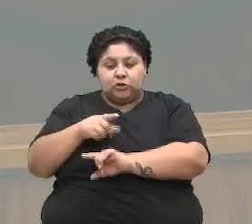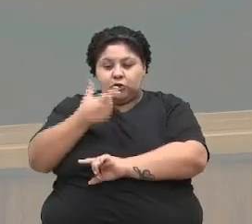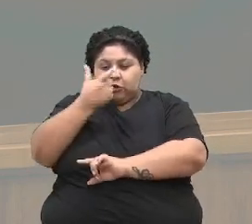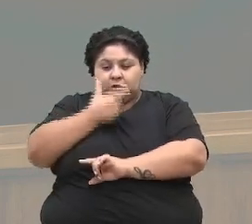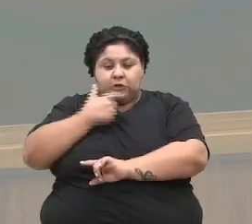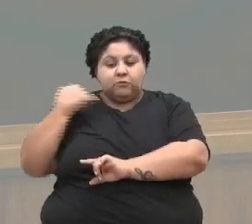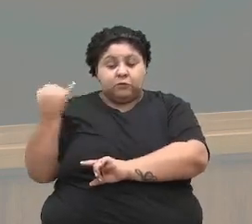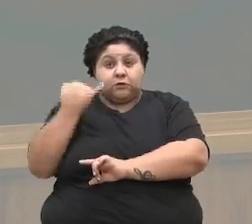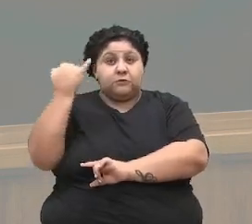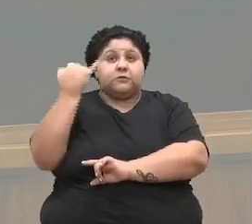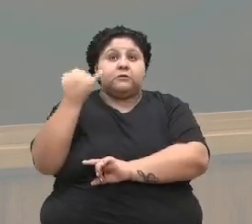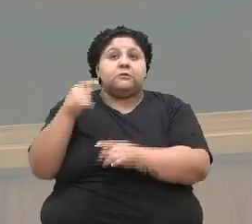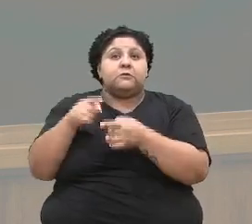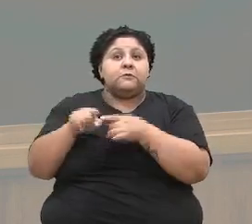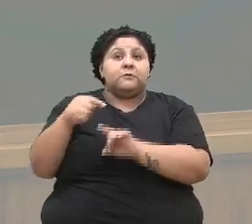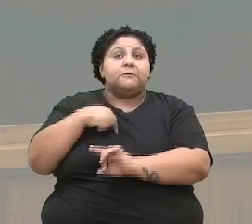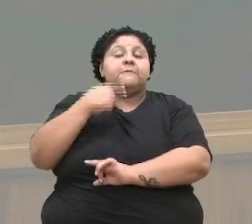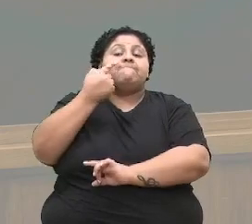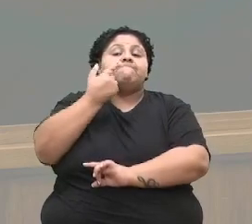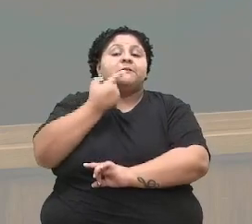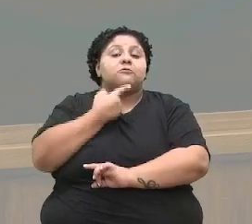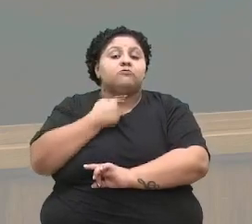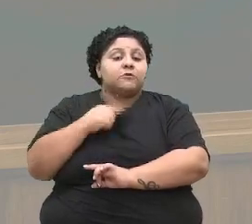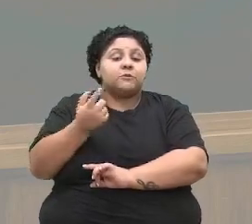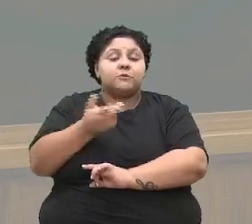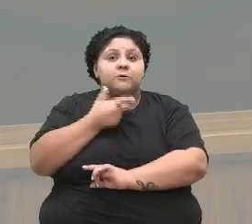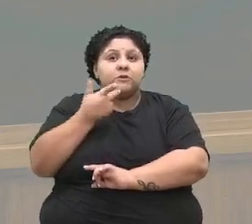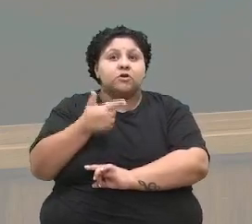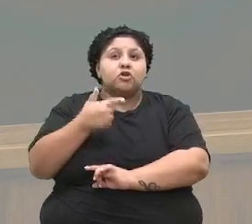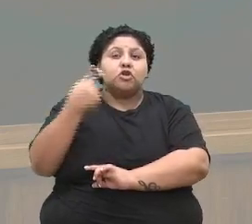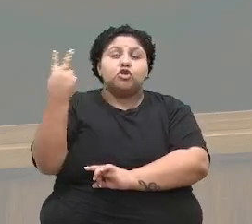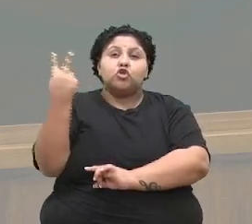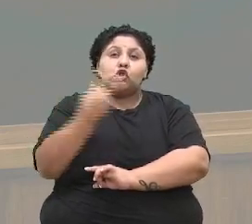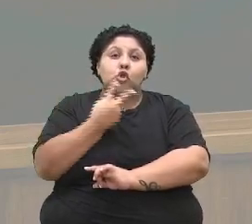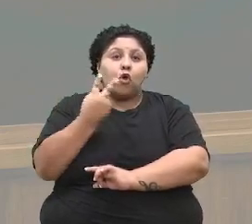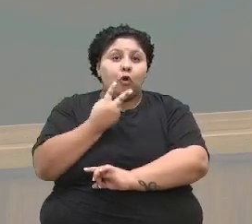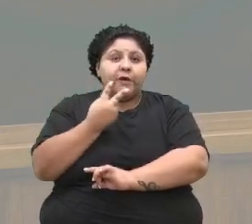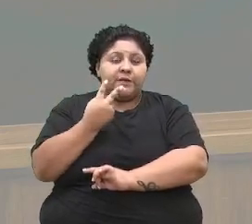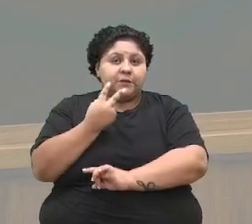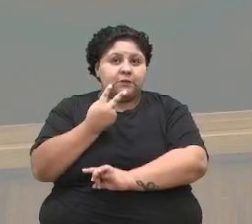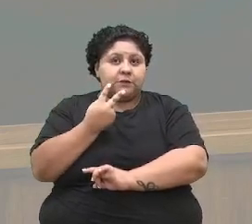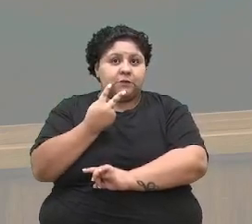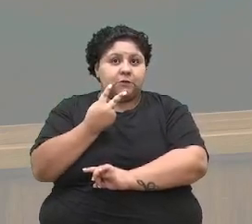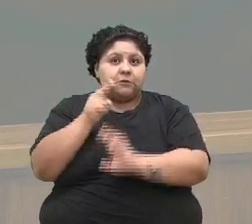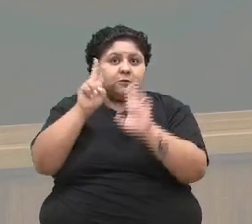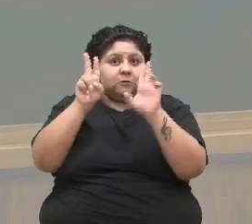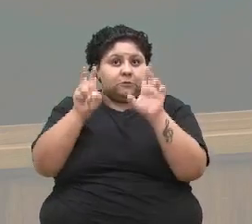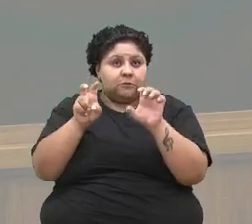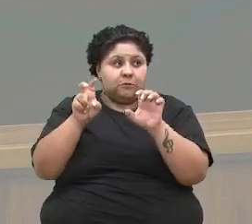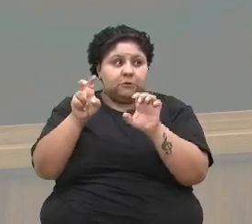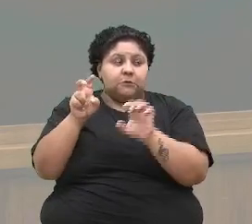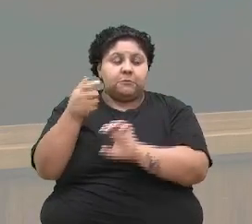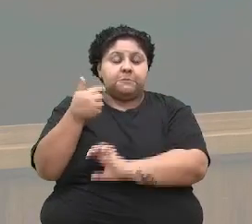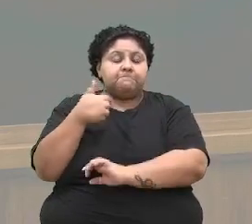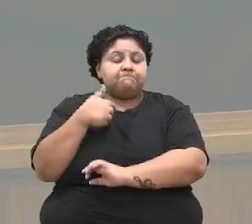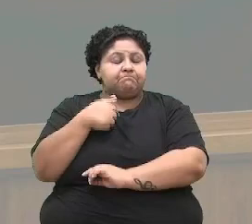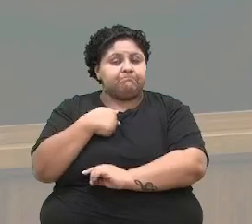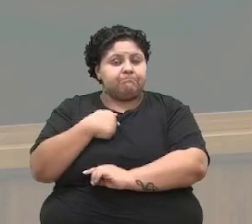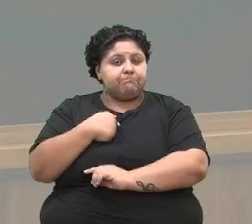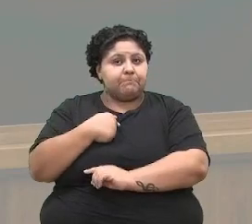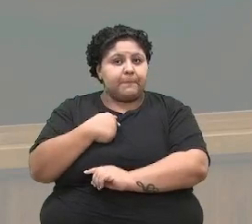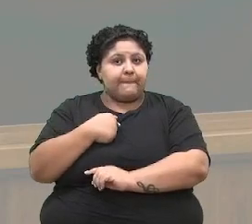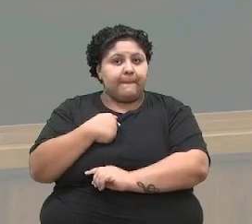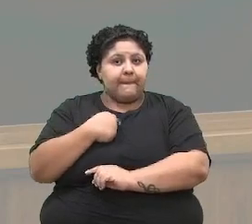importante, mas eu gostaria de ressaltar 2 questões que, de certa forma,